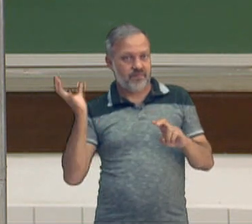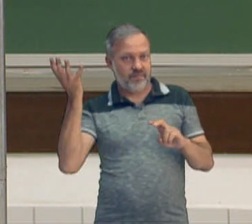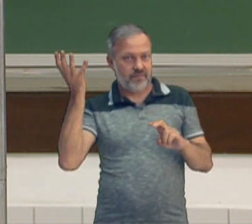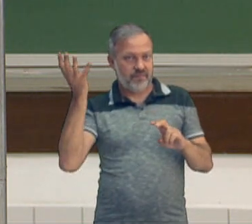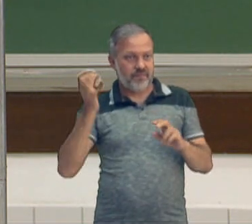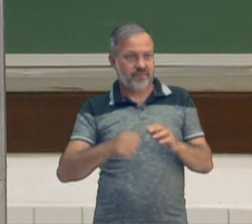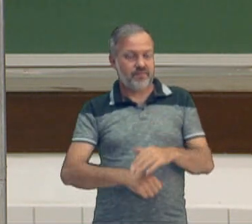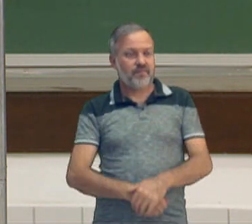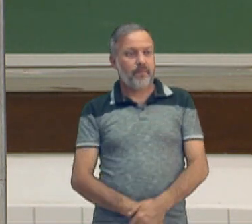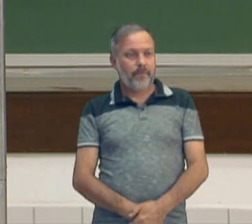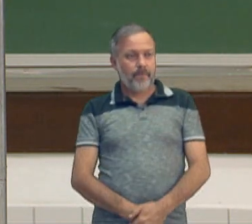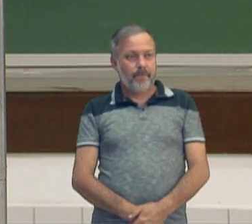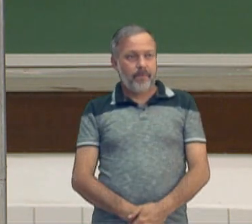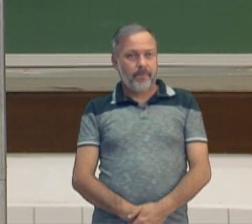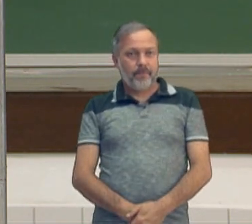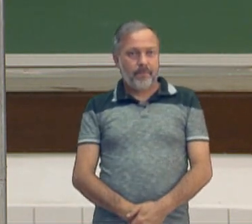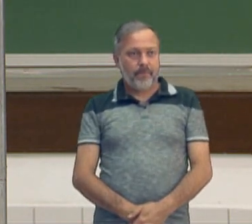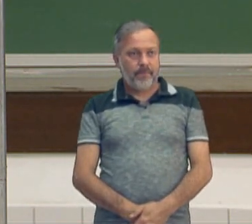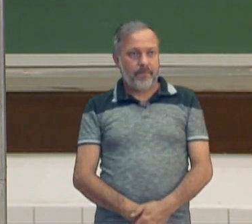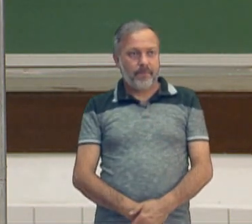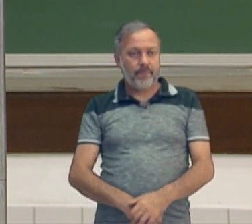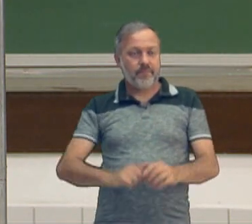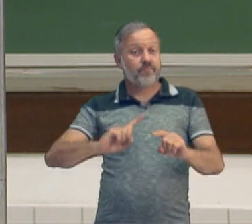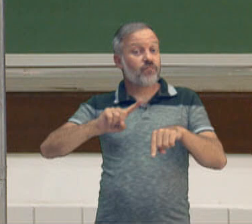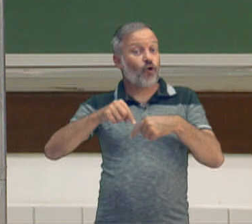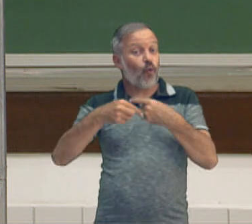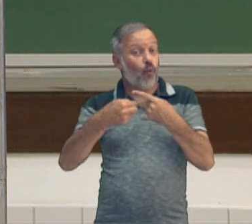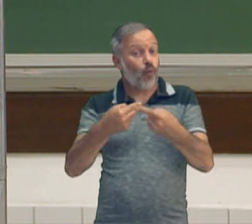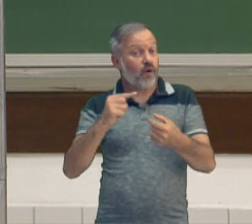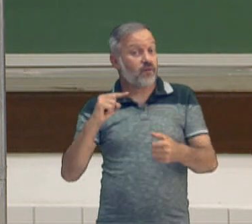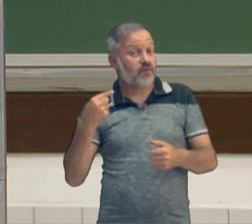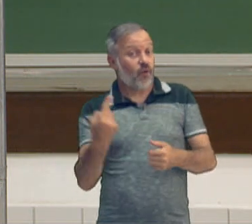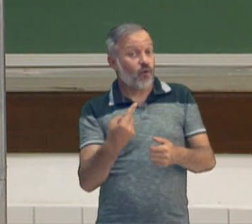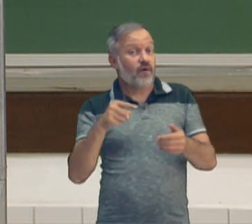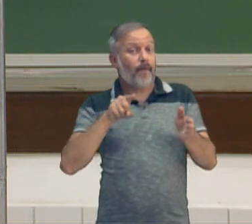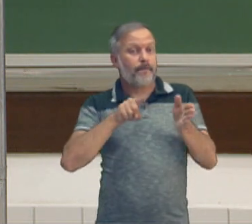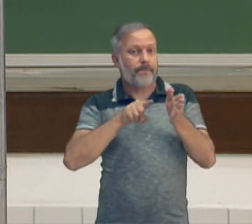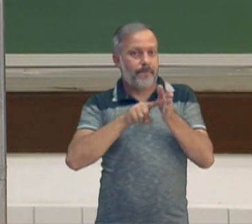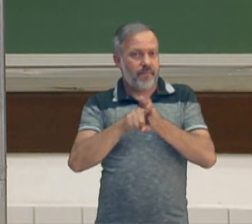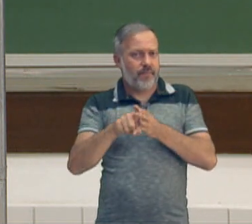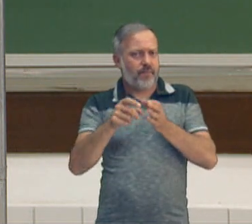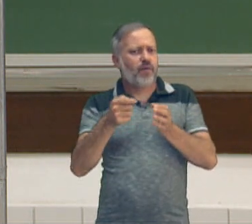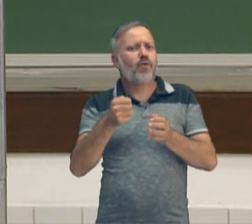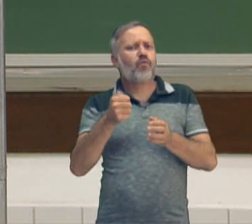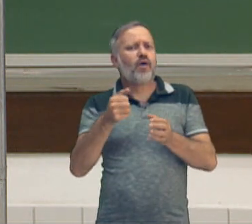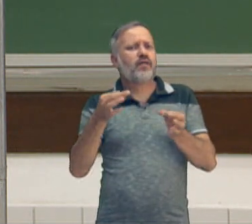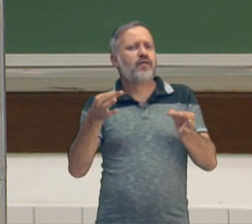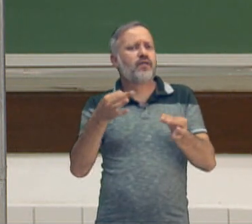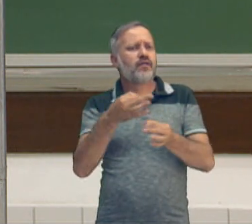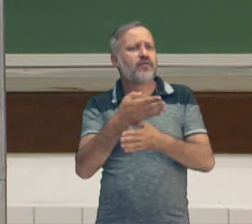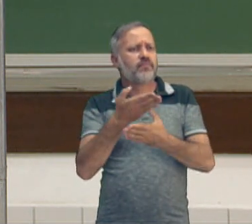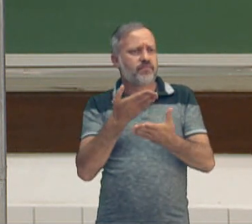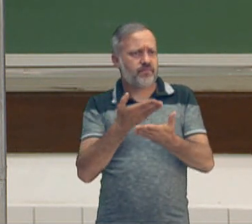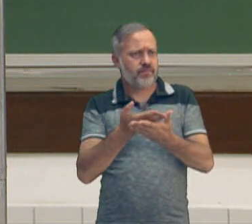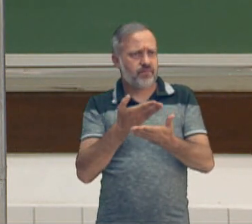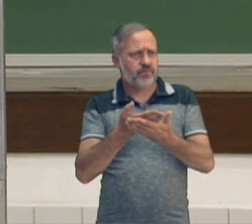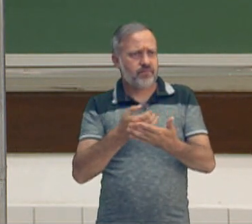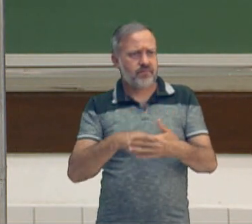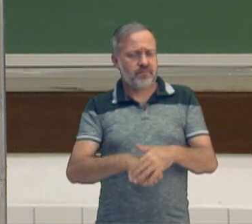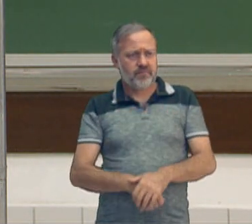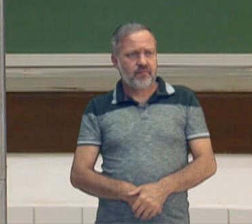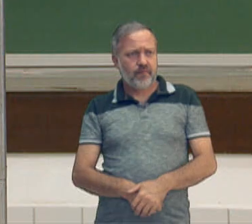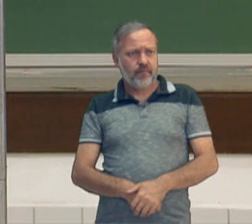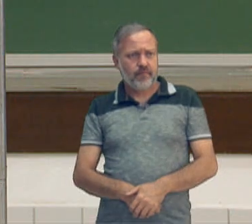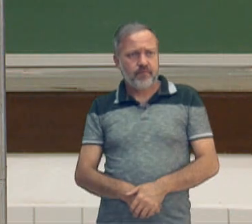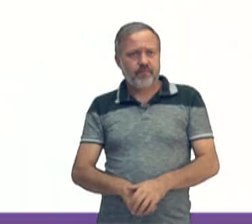Acertou? Vamos em frente para a nossa última questão aqui do quiz, já estamos quase encerrando a nossa aula. Então, a